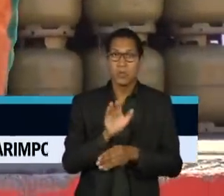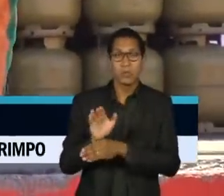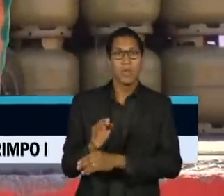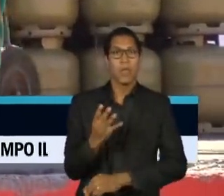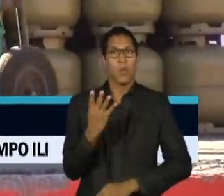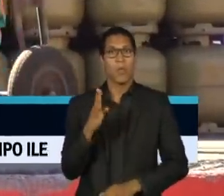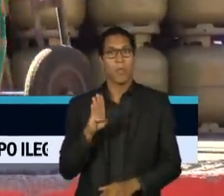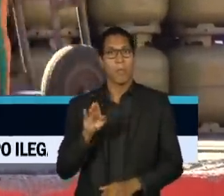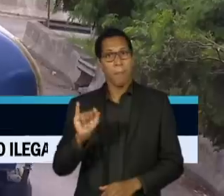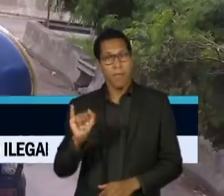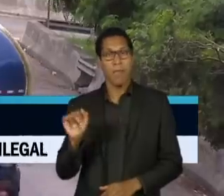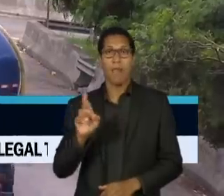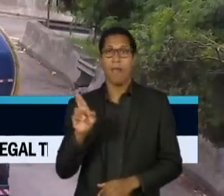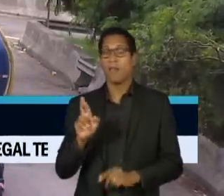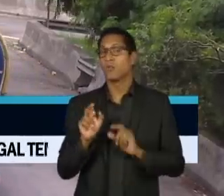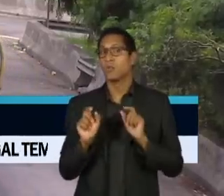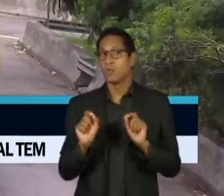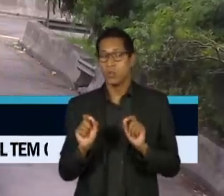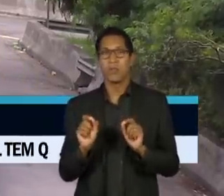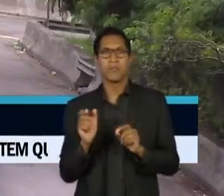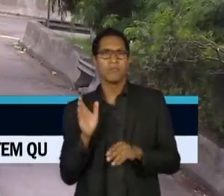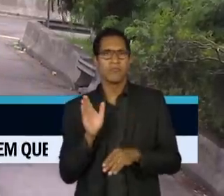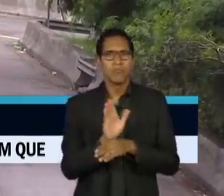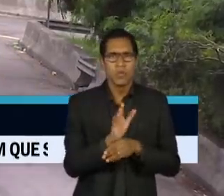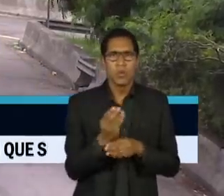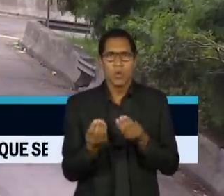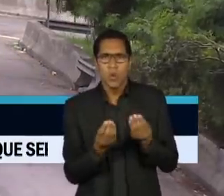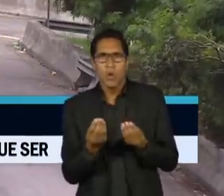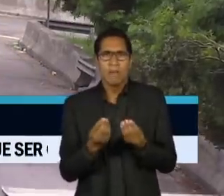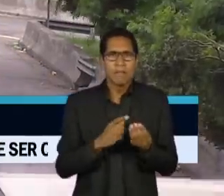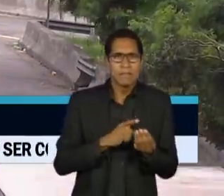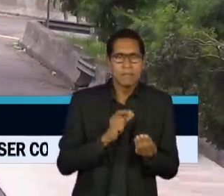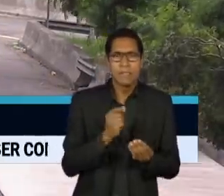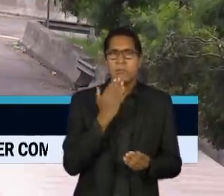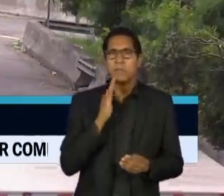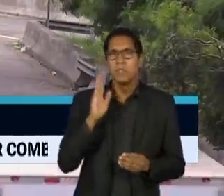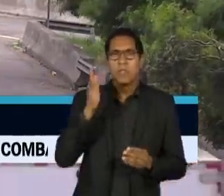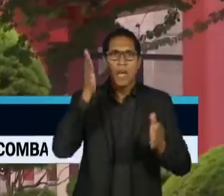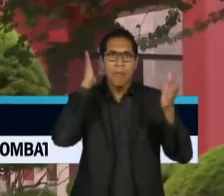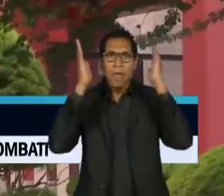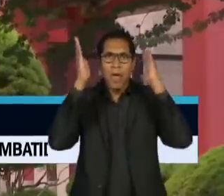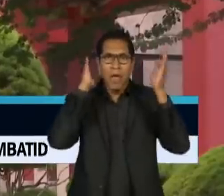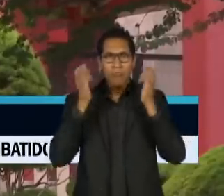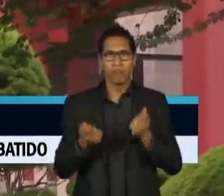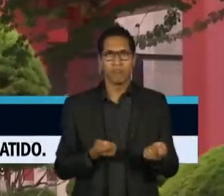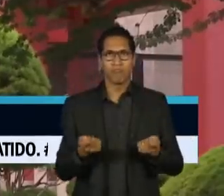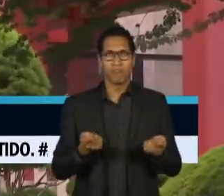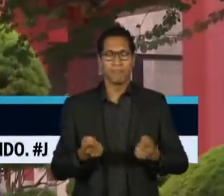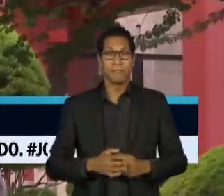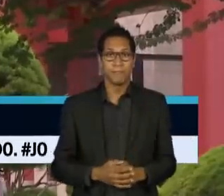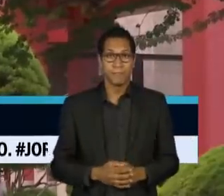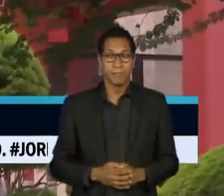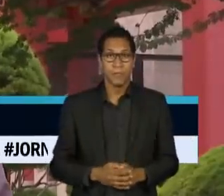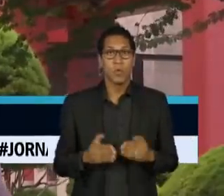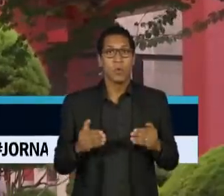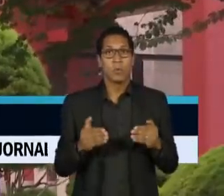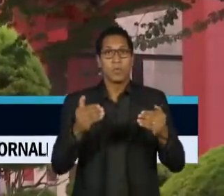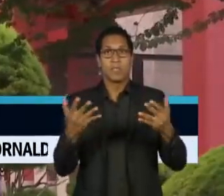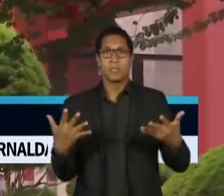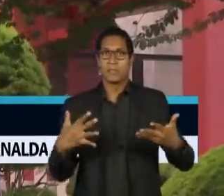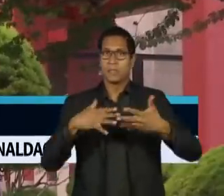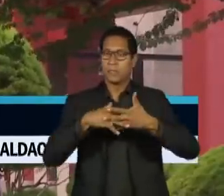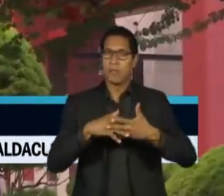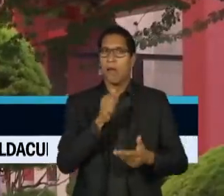4 bilhões de reais para implementar uma espécie de auxílio emergencial prometido aos caminhoneiros. O Ministério da Cidadania não confirmou